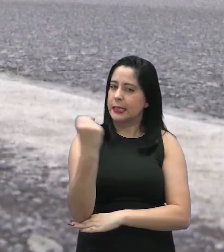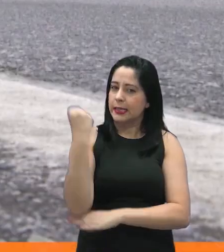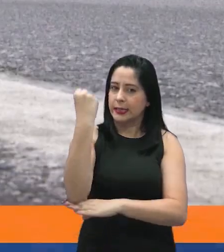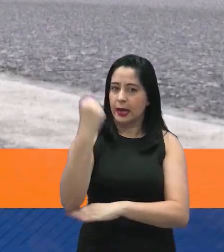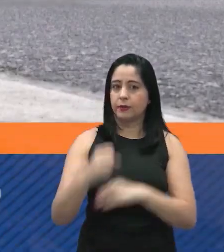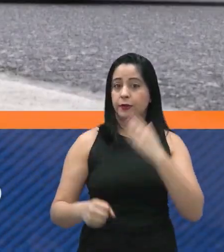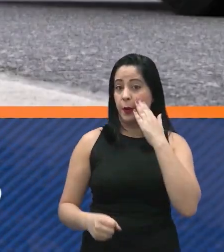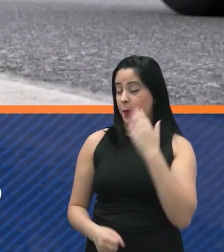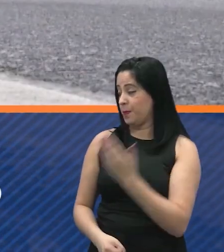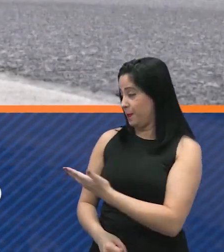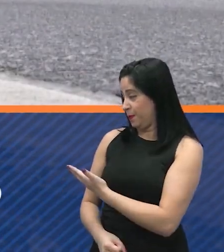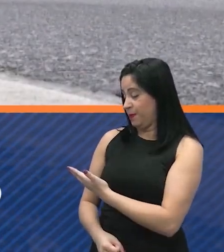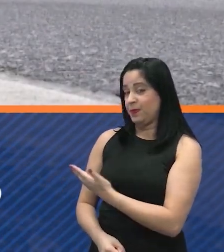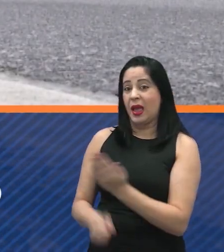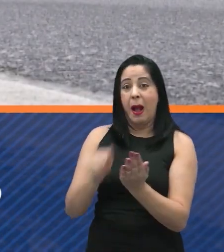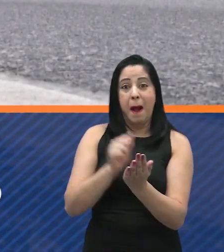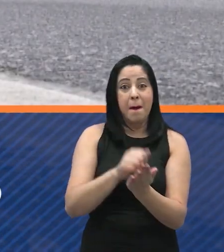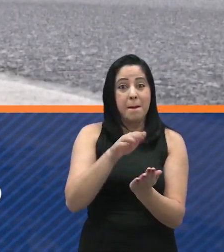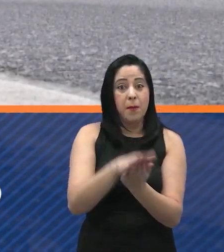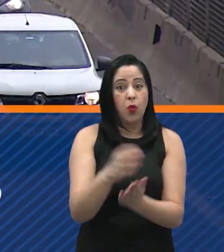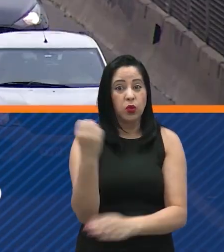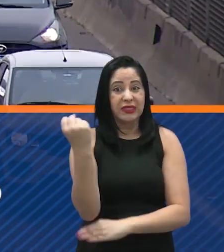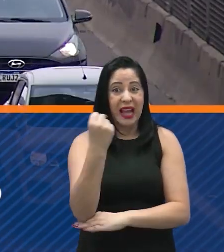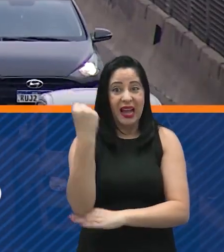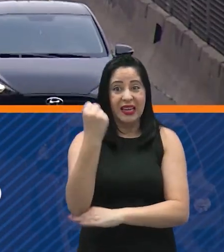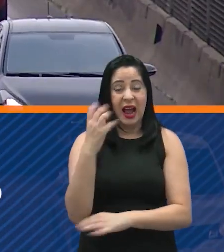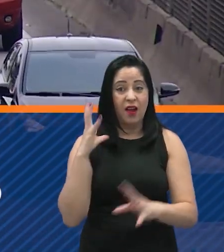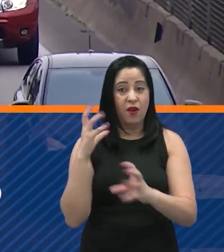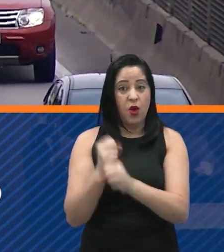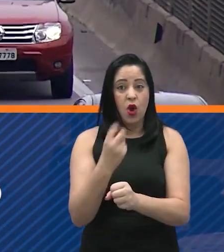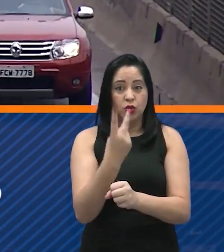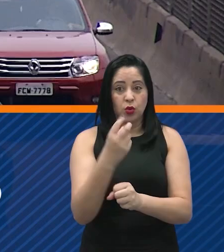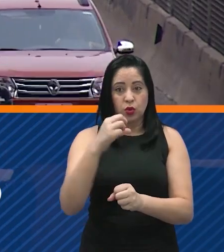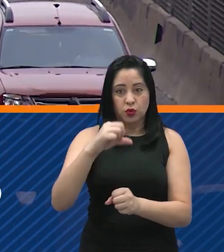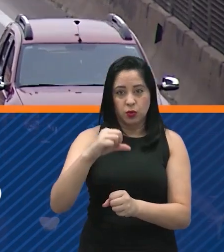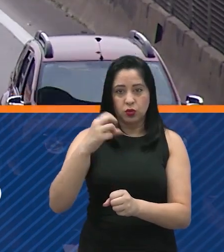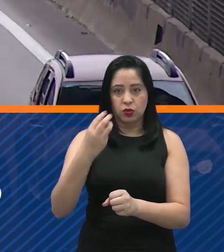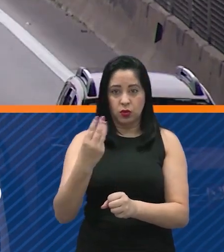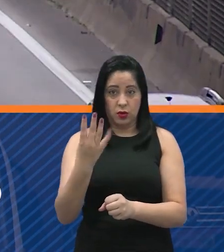severas. Considerado infração gravíssima, o valor da multa é de R$